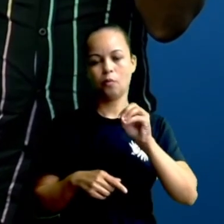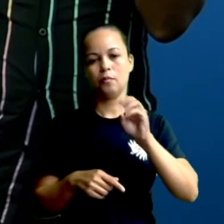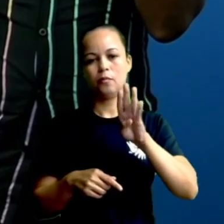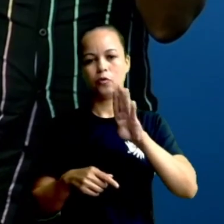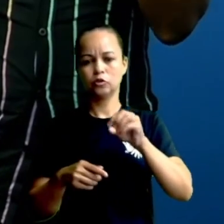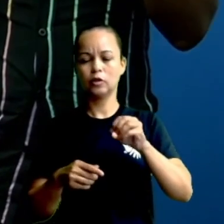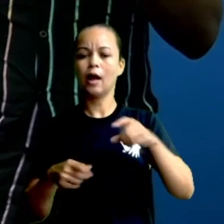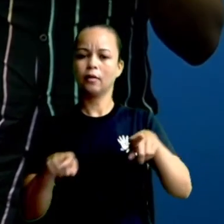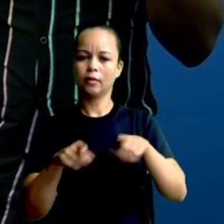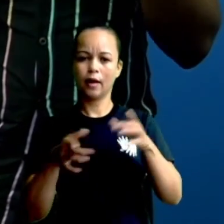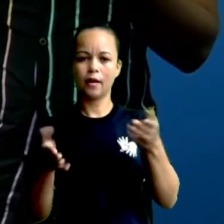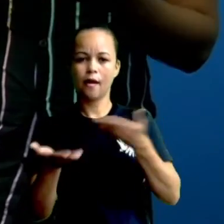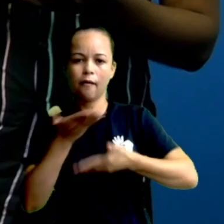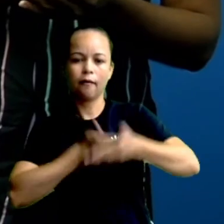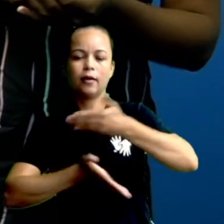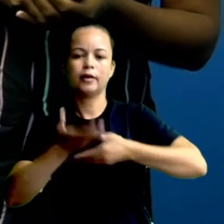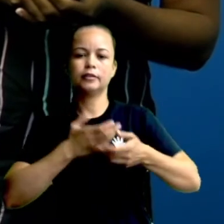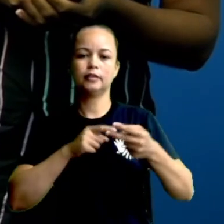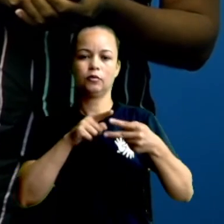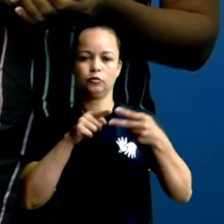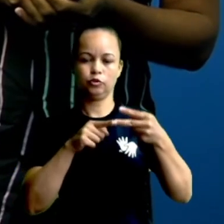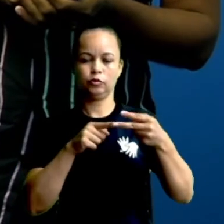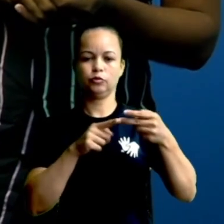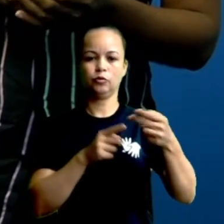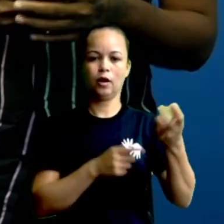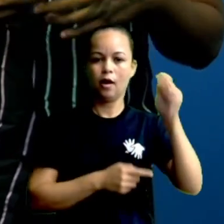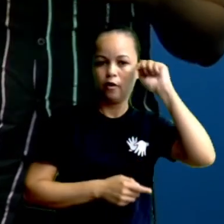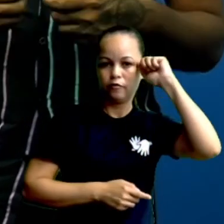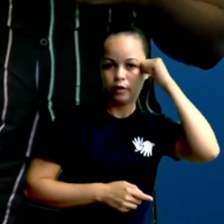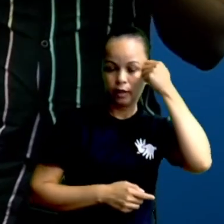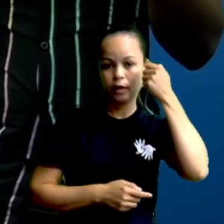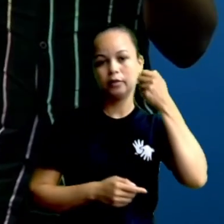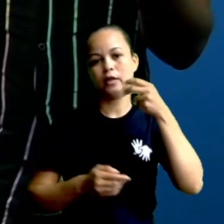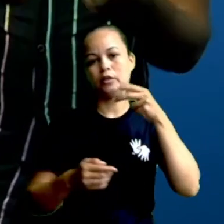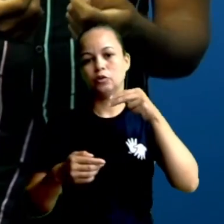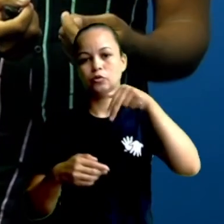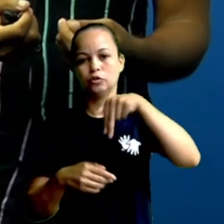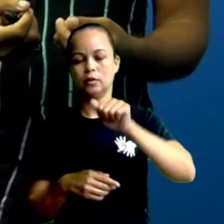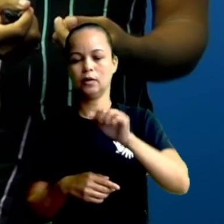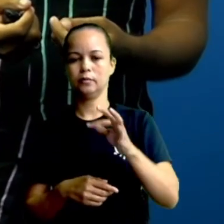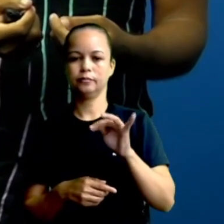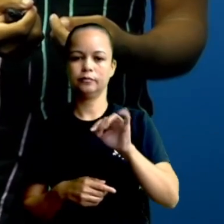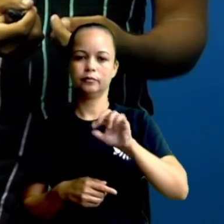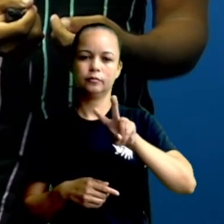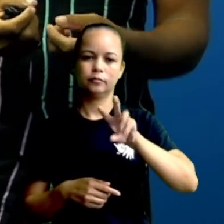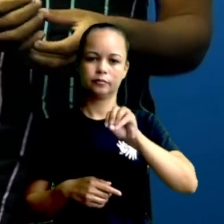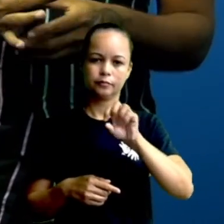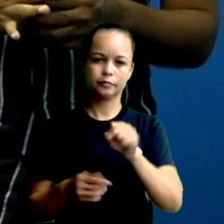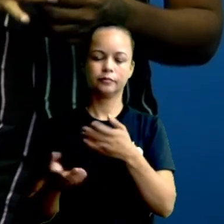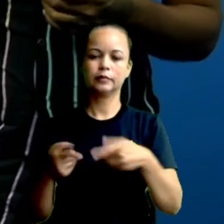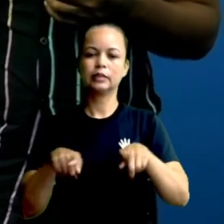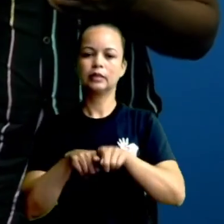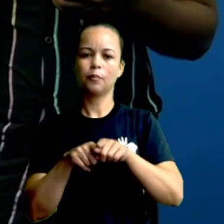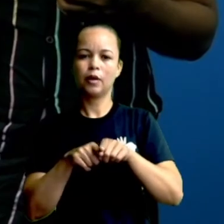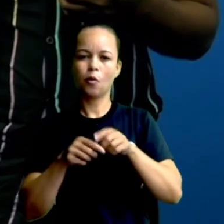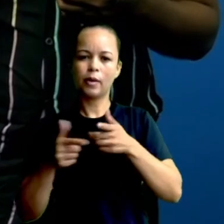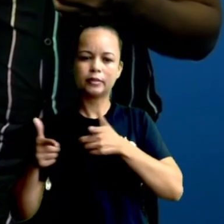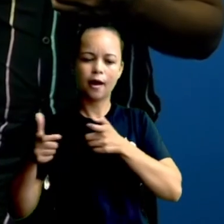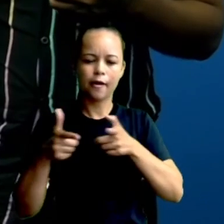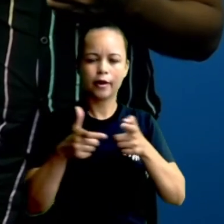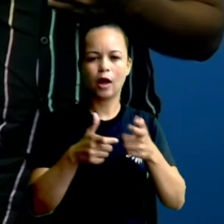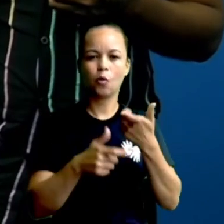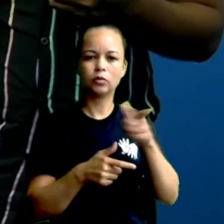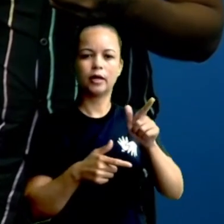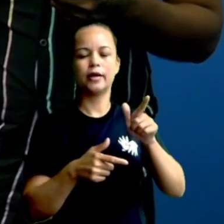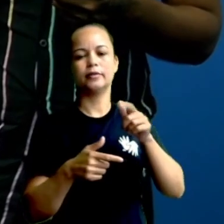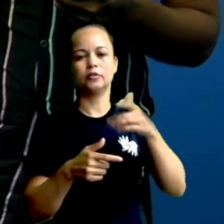cultura nativa. E o guerreamento contra os colonizadores, né? Eles começam a guerrear também contra esses colonizadores. E nessa época